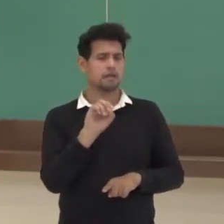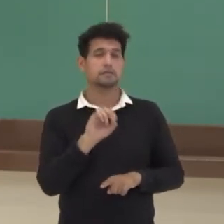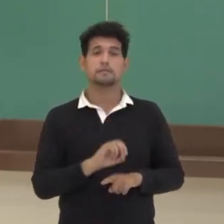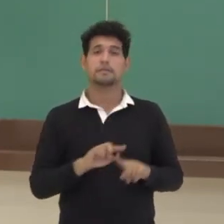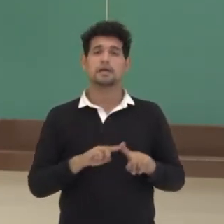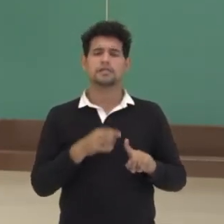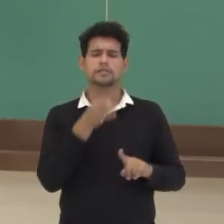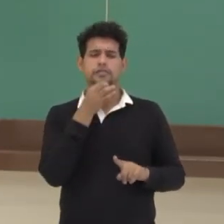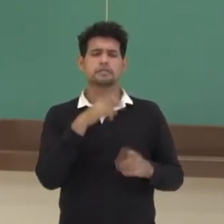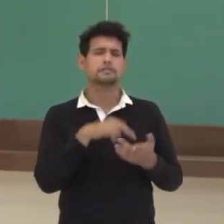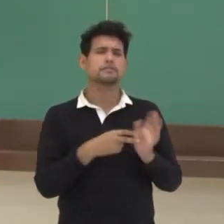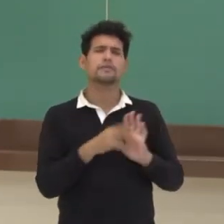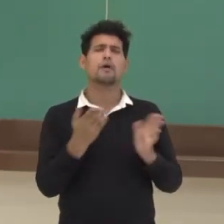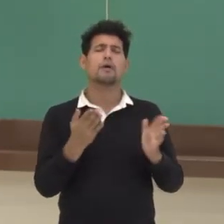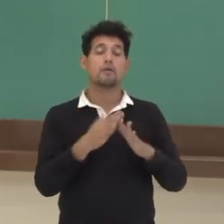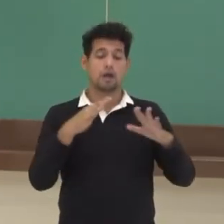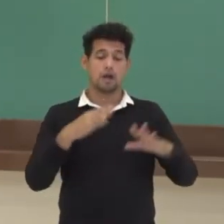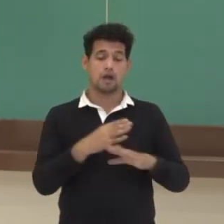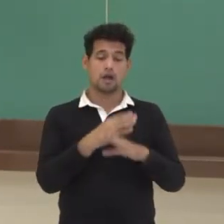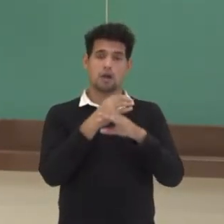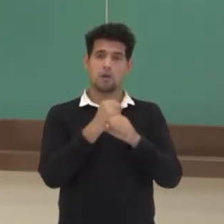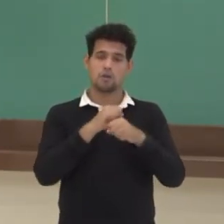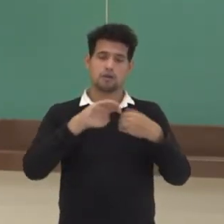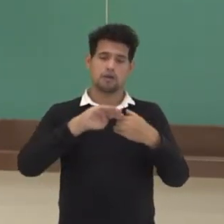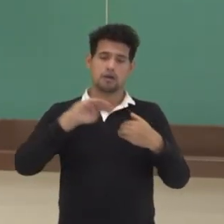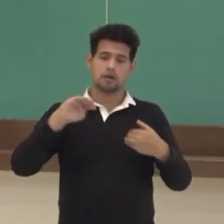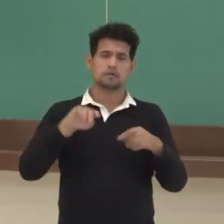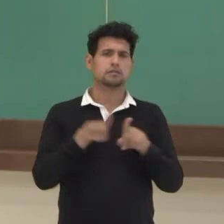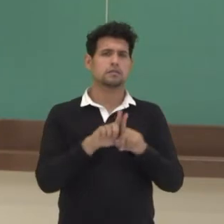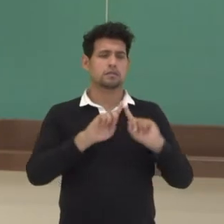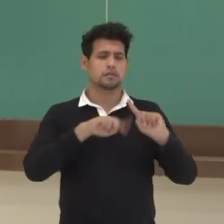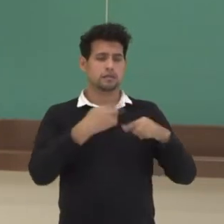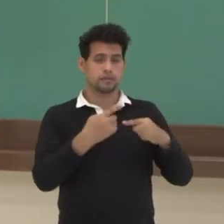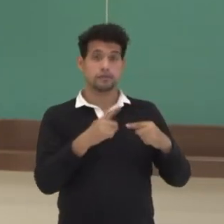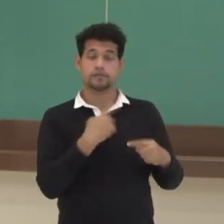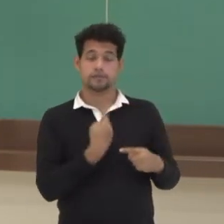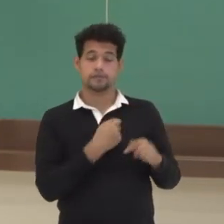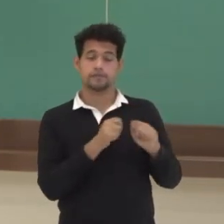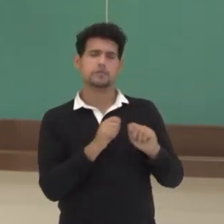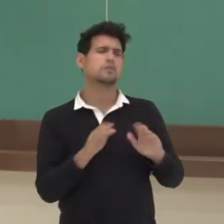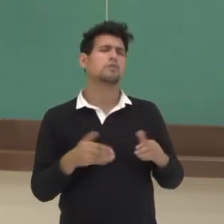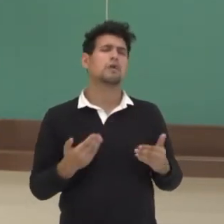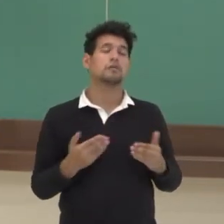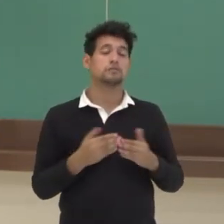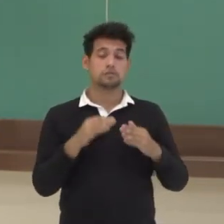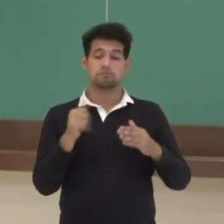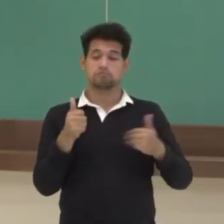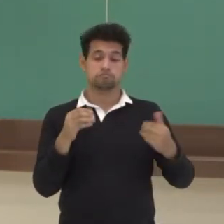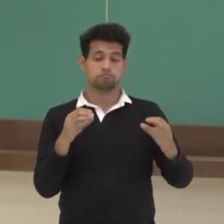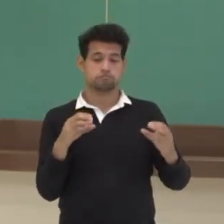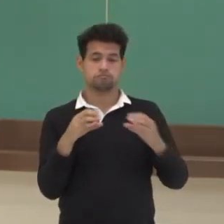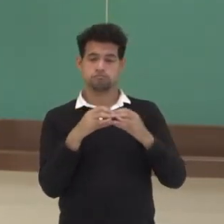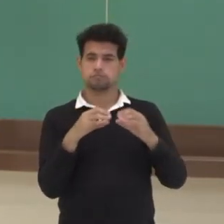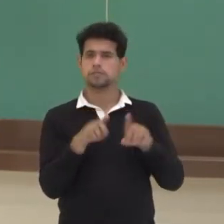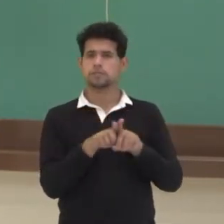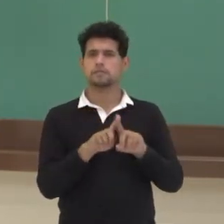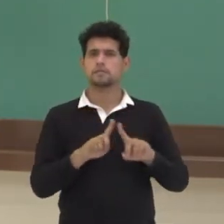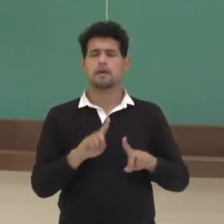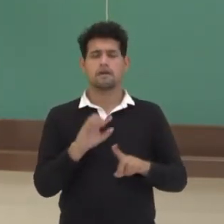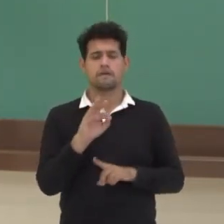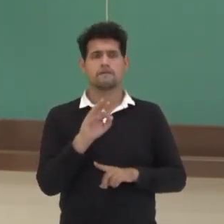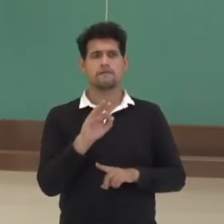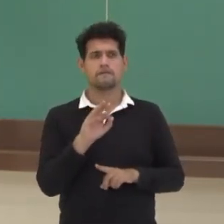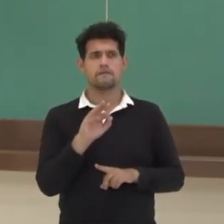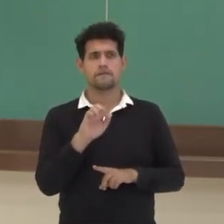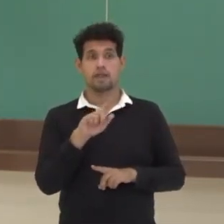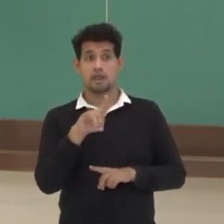dica é, calcule separadamente para depois a gente fazer a junção, tá? Então, o Felipe ele vai